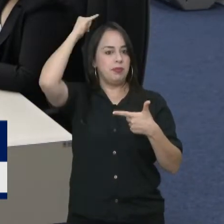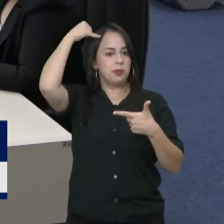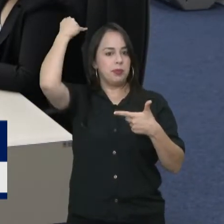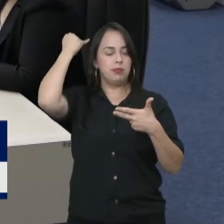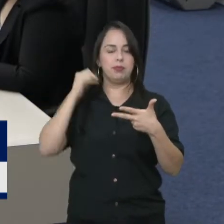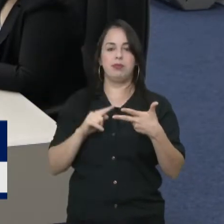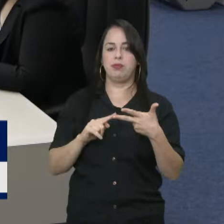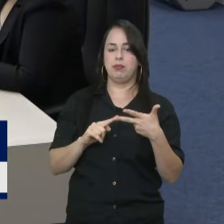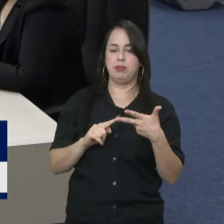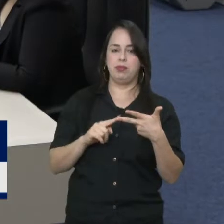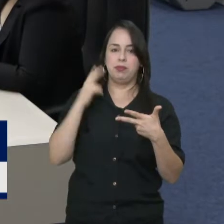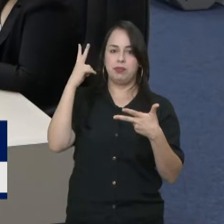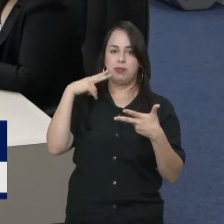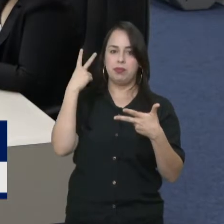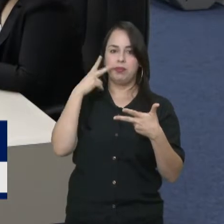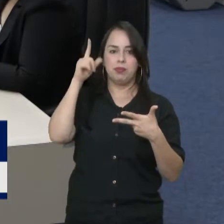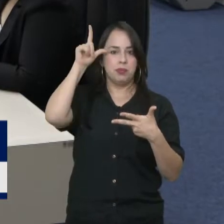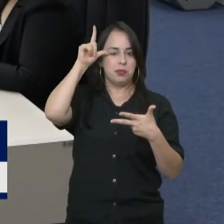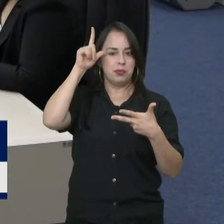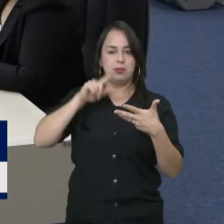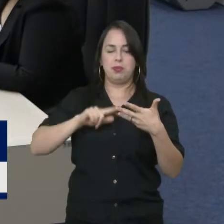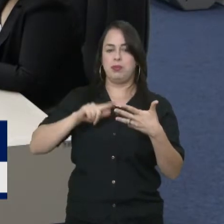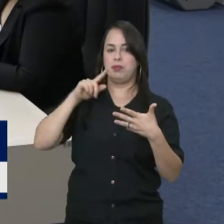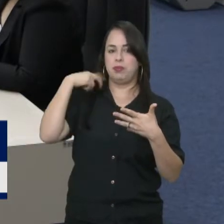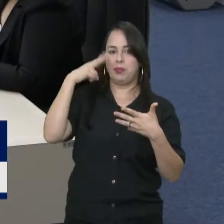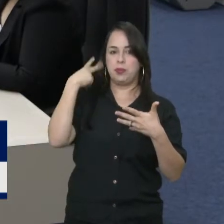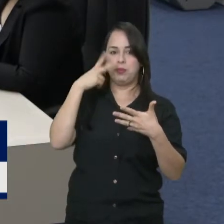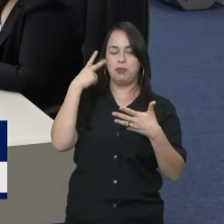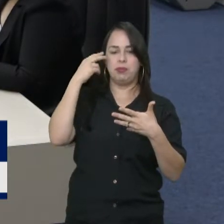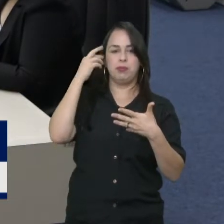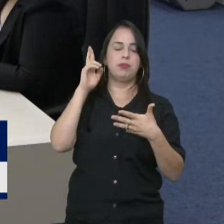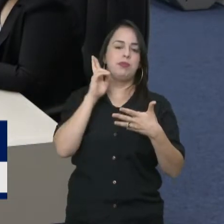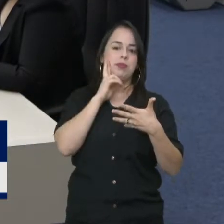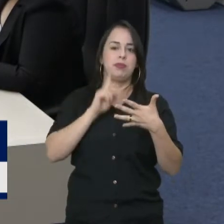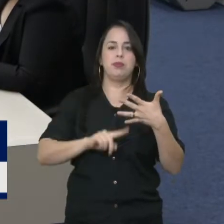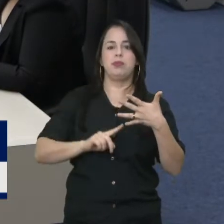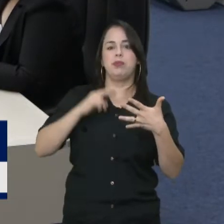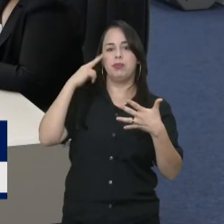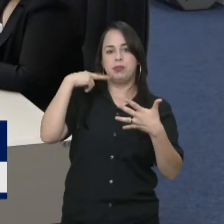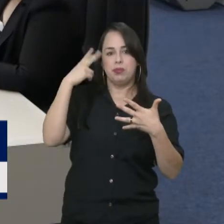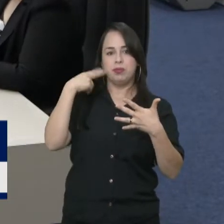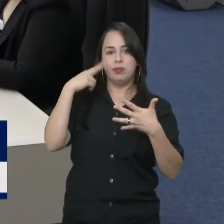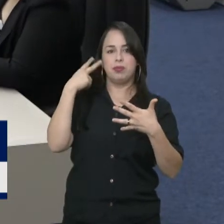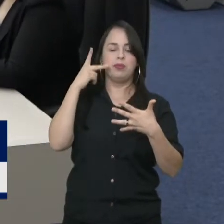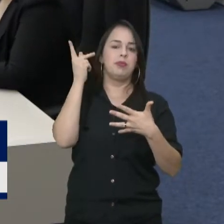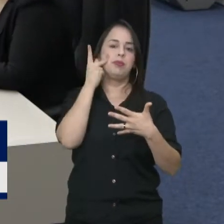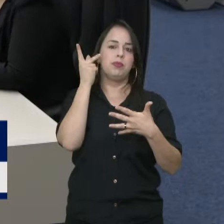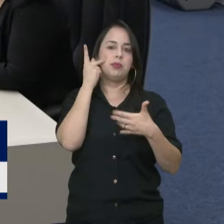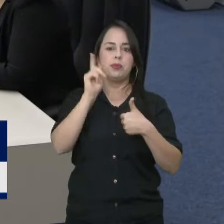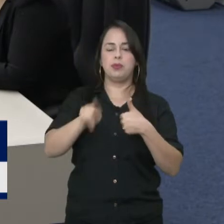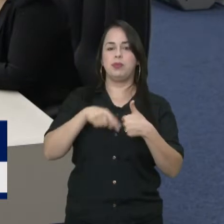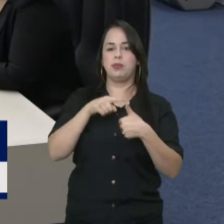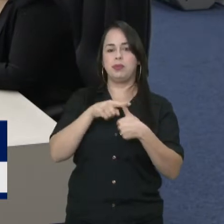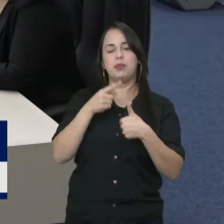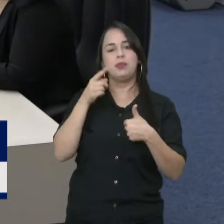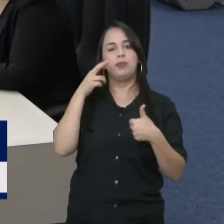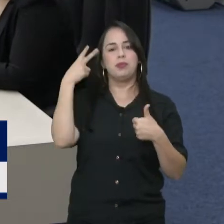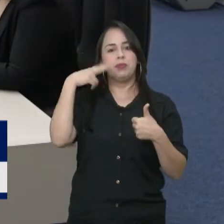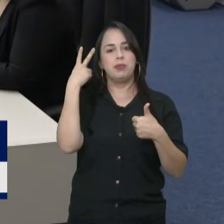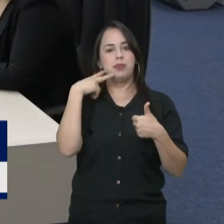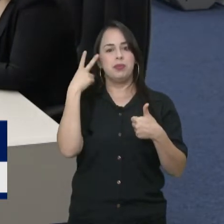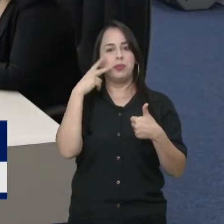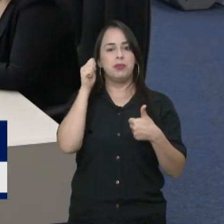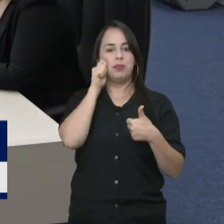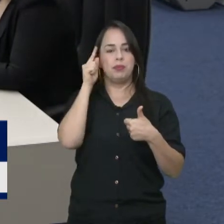Cláudio, vereador Lino Bispo, vereador Renato Santiago, vereador Rafael Pascucci,